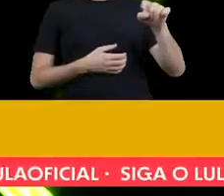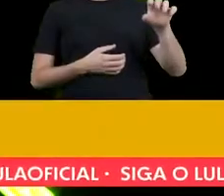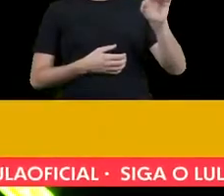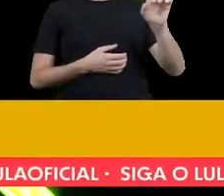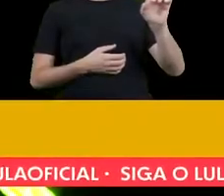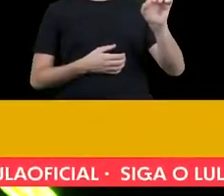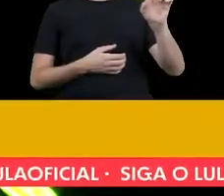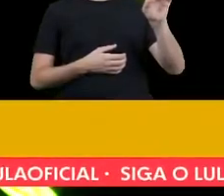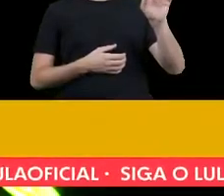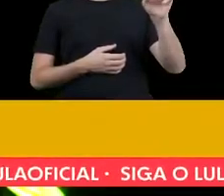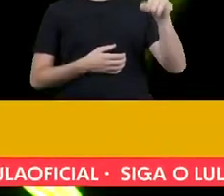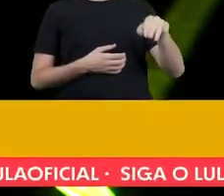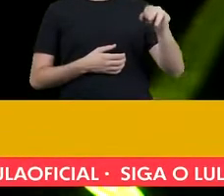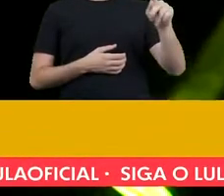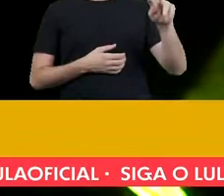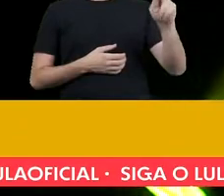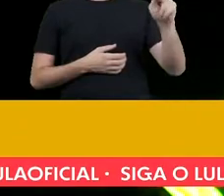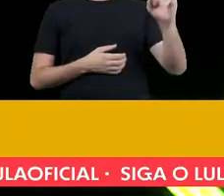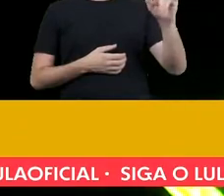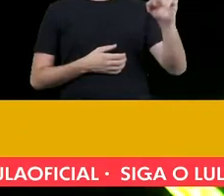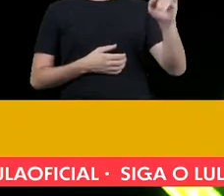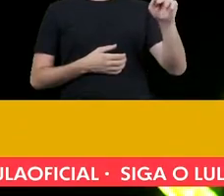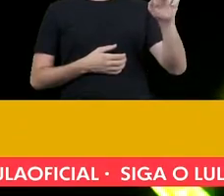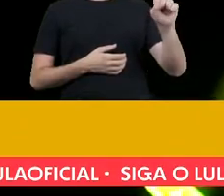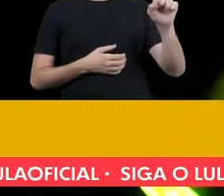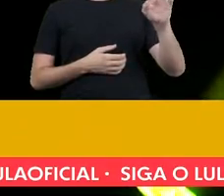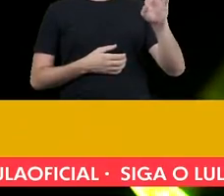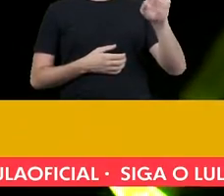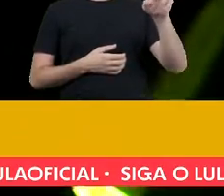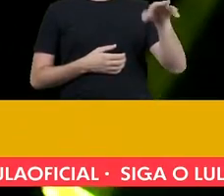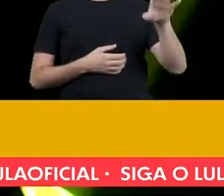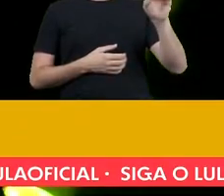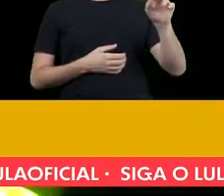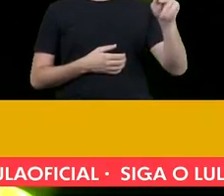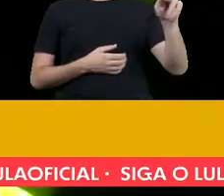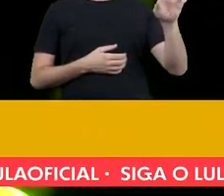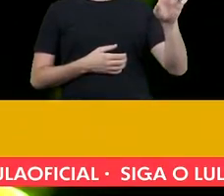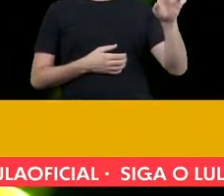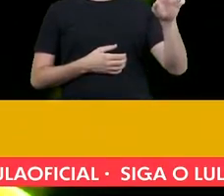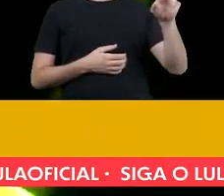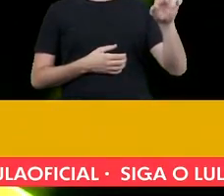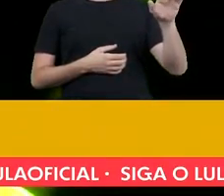Bruno Pereira. Eu poderia gastar todo...